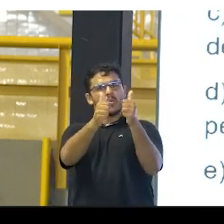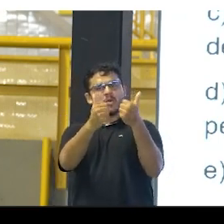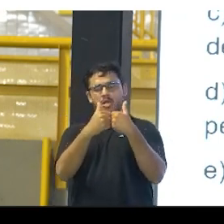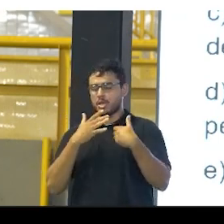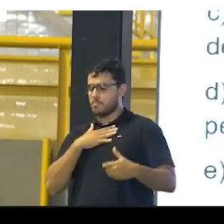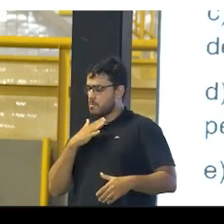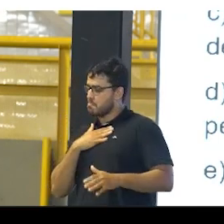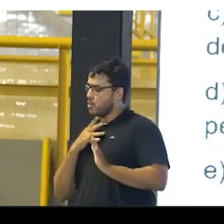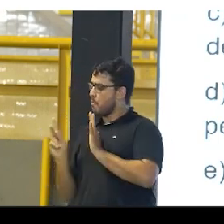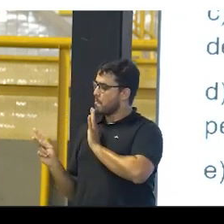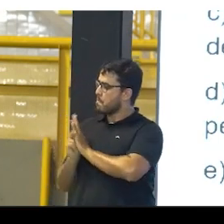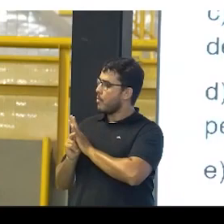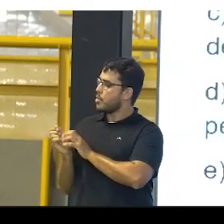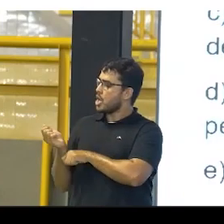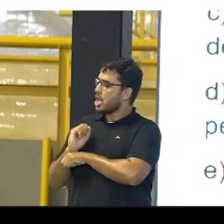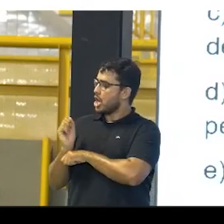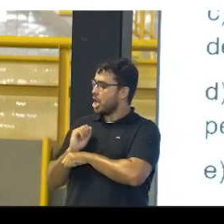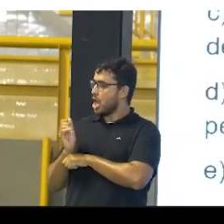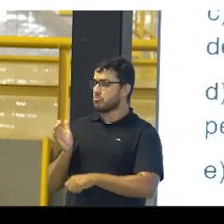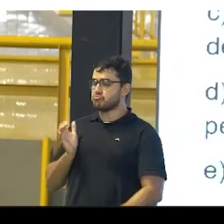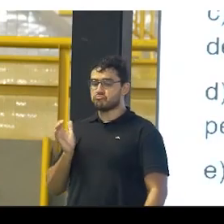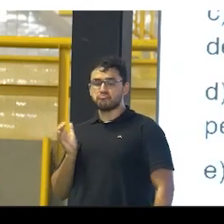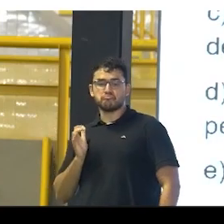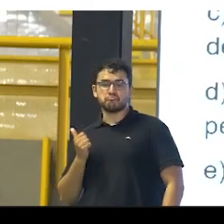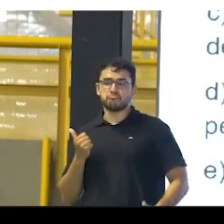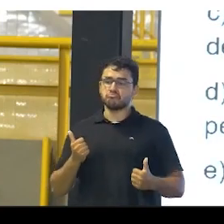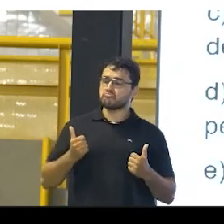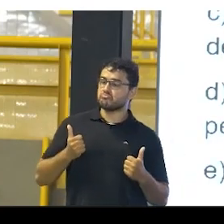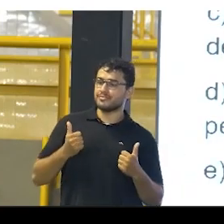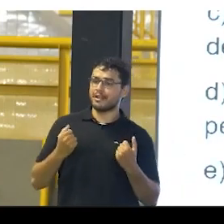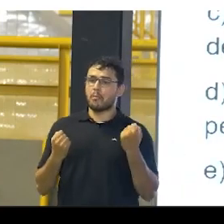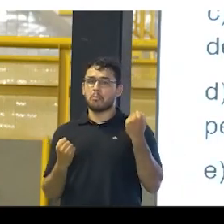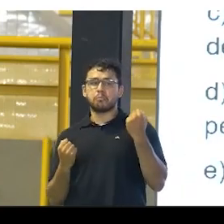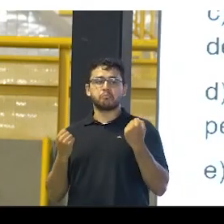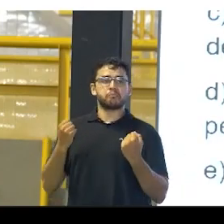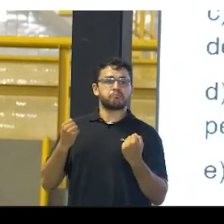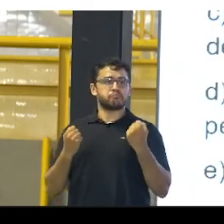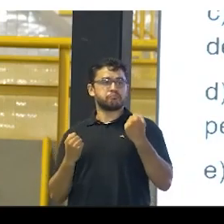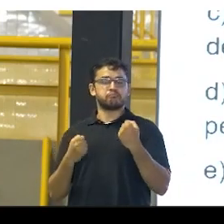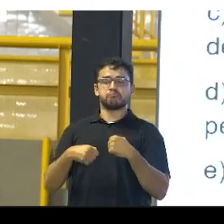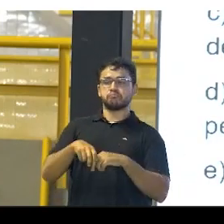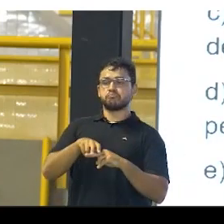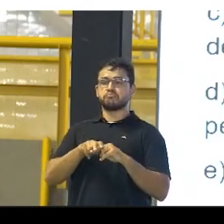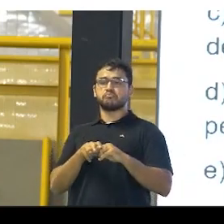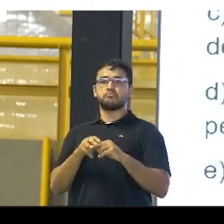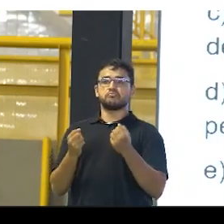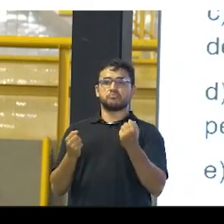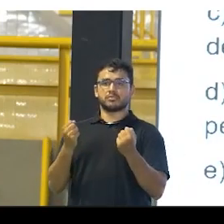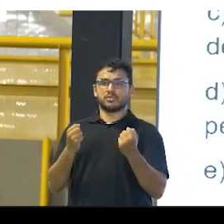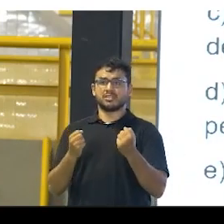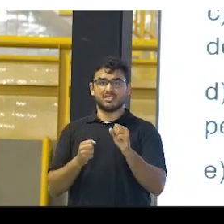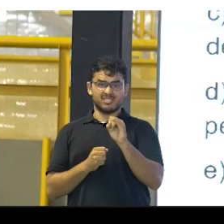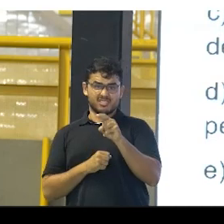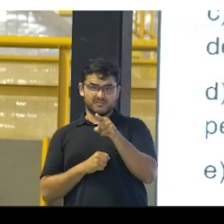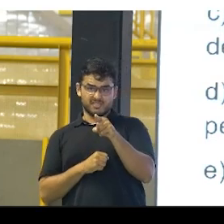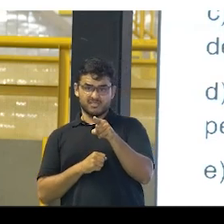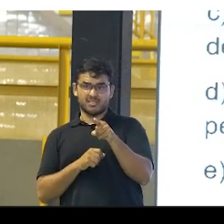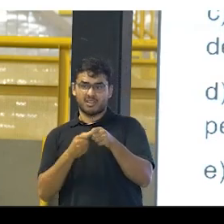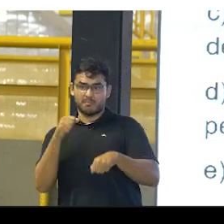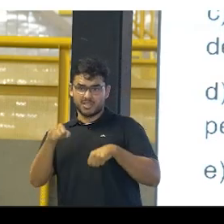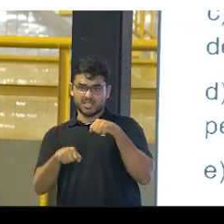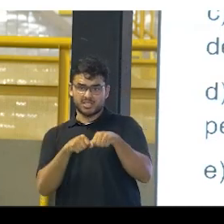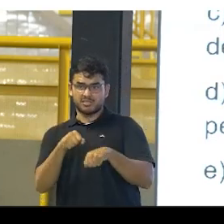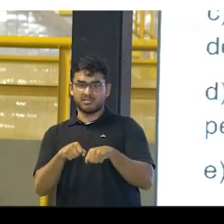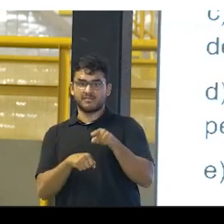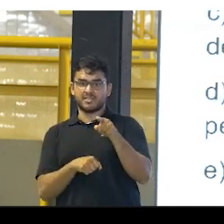carro, tu tá muito lindo. E tu veio de bicicleta? Foi.